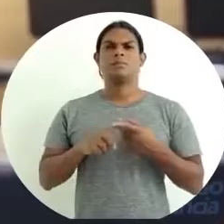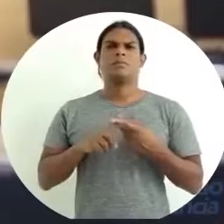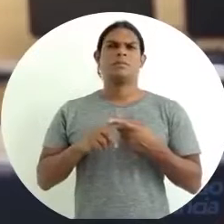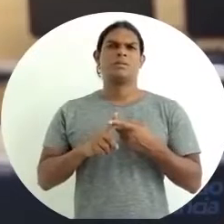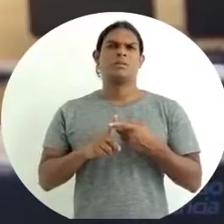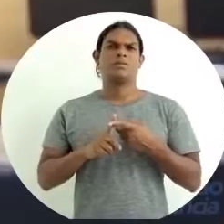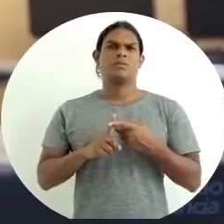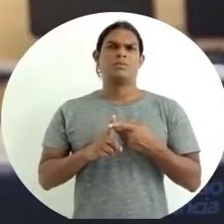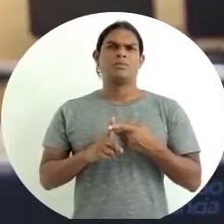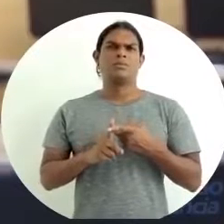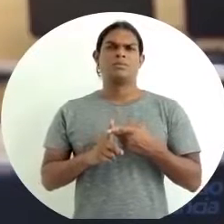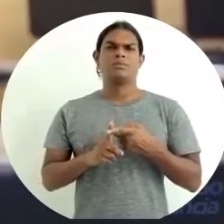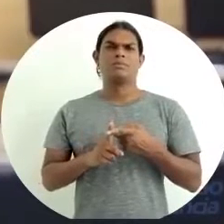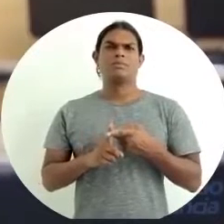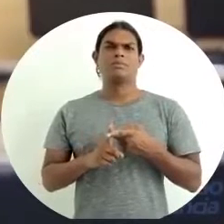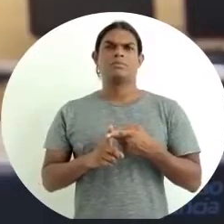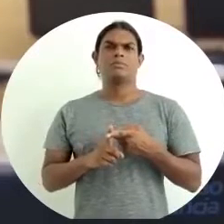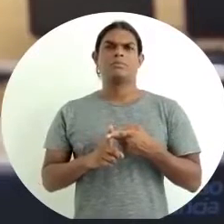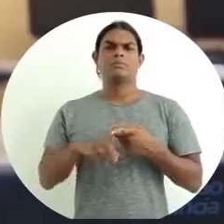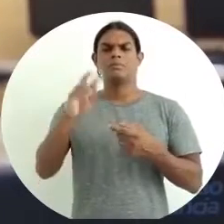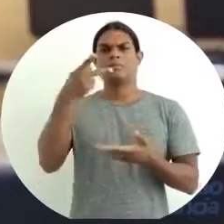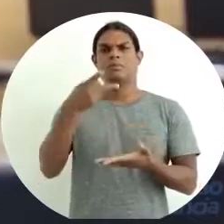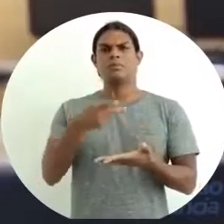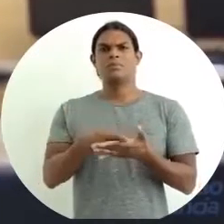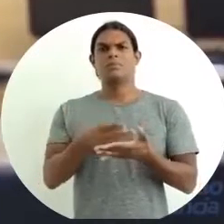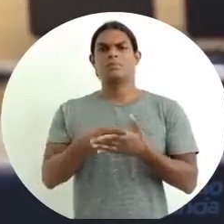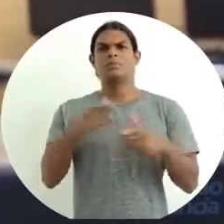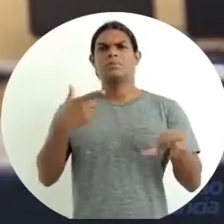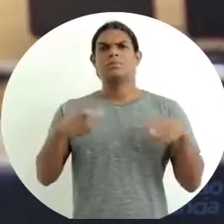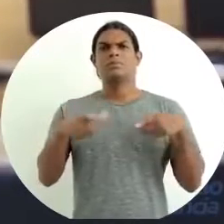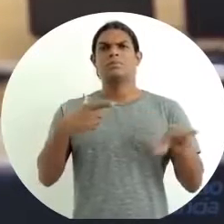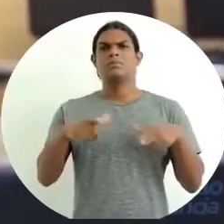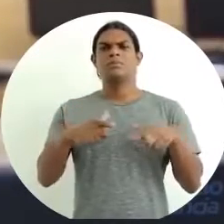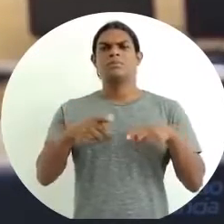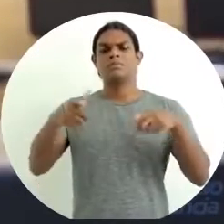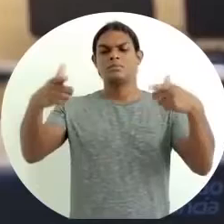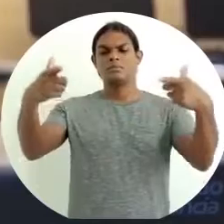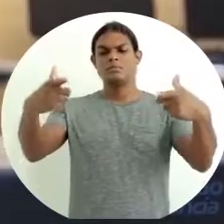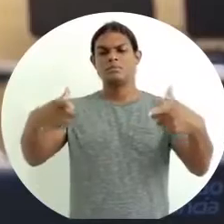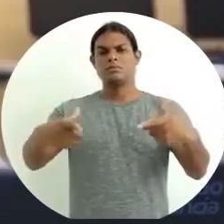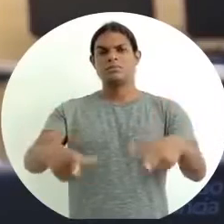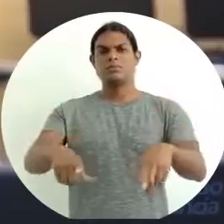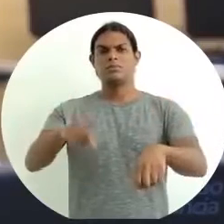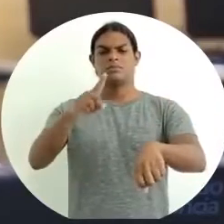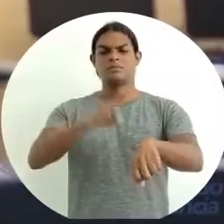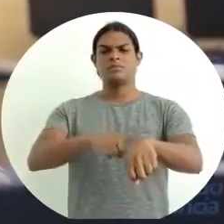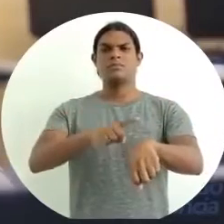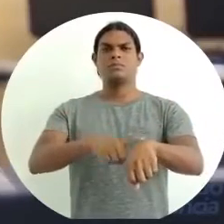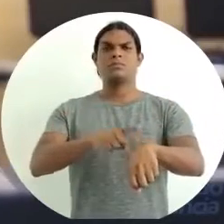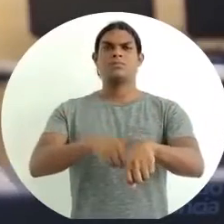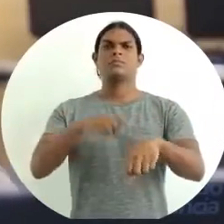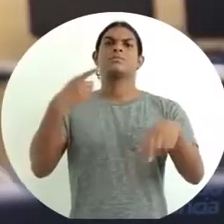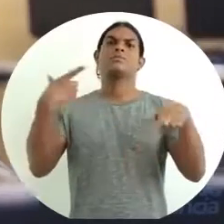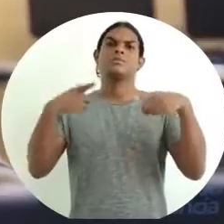pelo empregado ou segurado no local e no horário de trabalho. Então veja que é